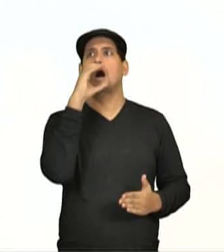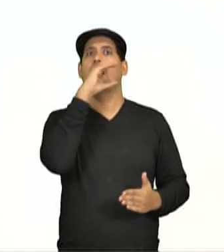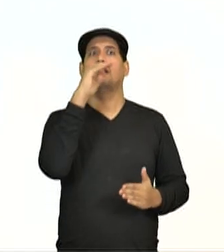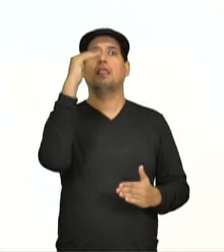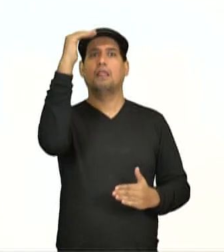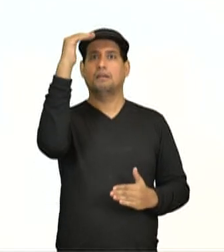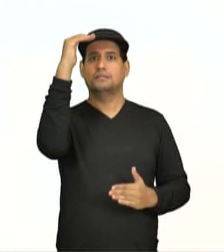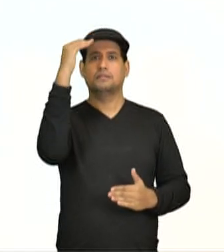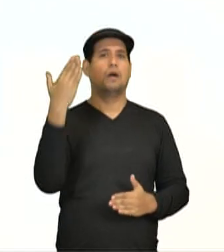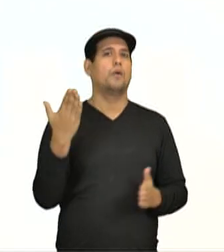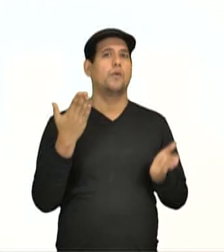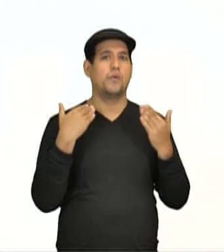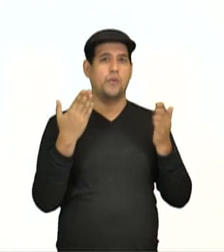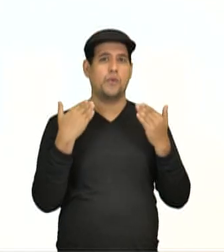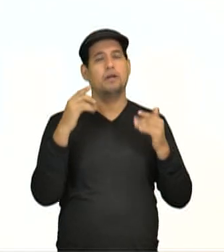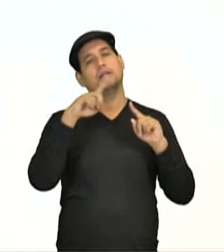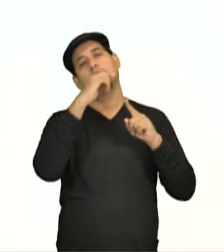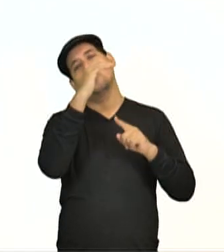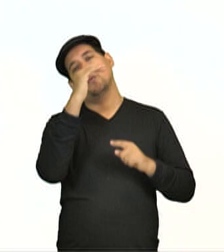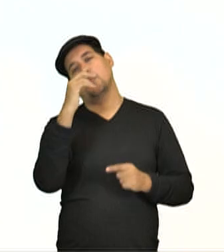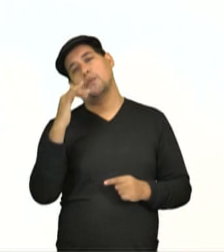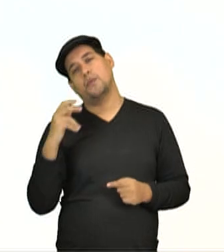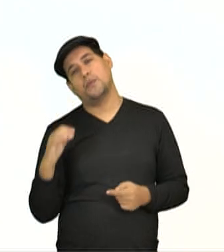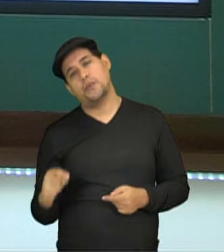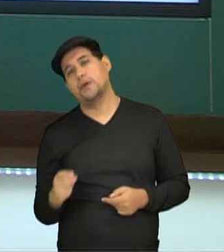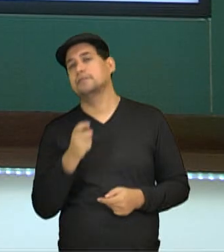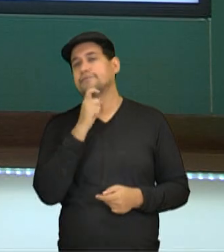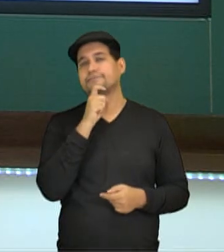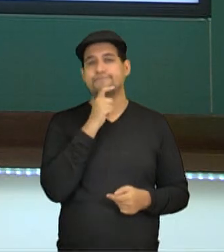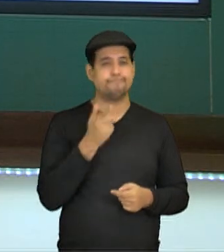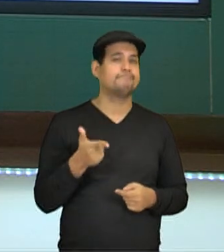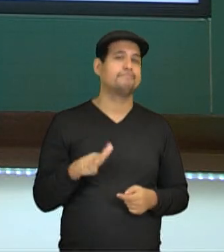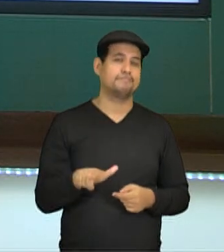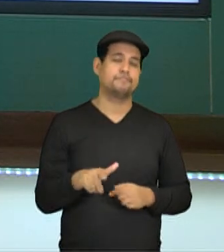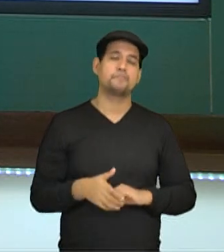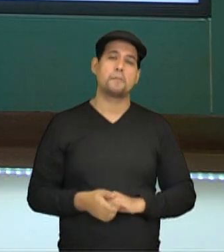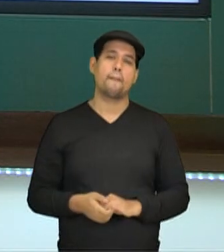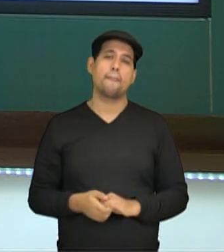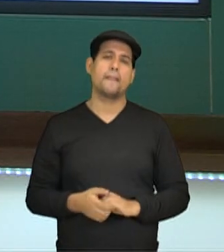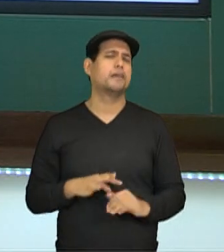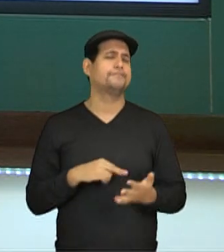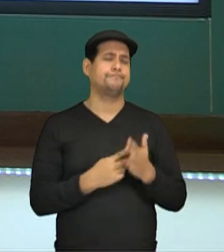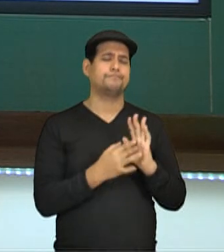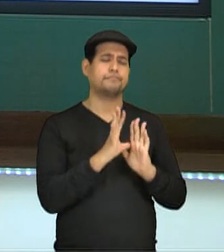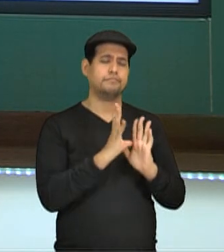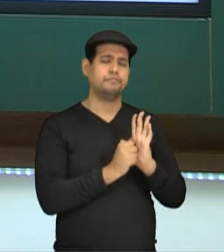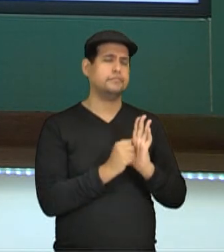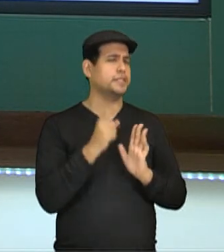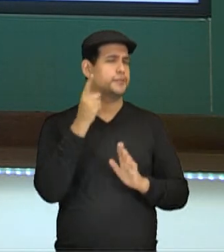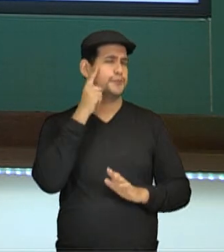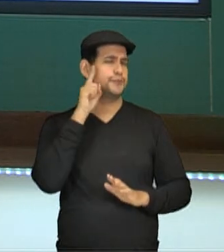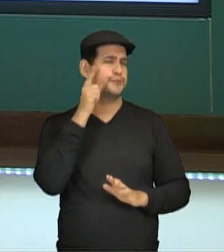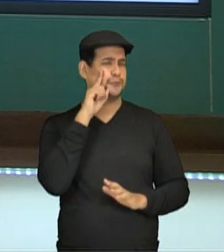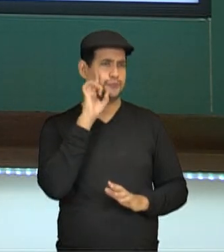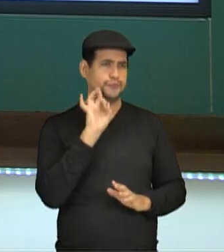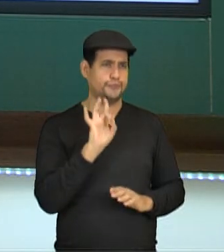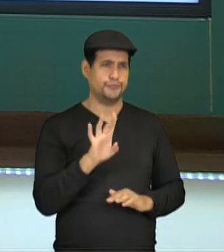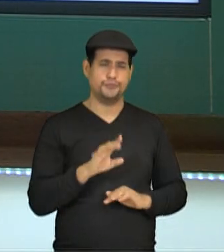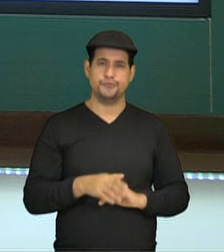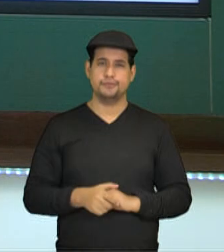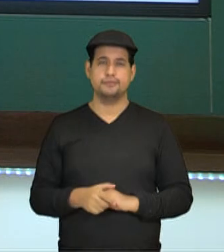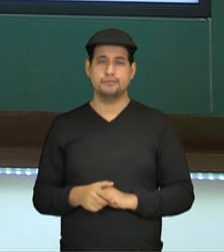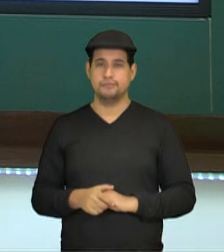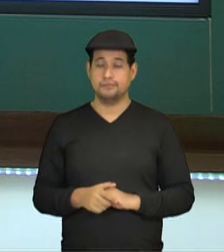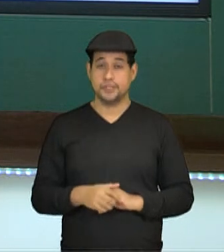chega numa temperatura alta dessa assim, e depois despenca de novo. Então, isso foi registrado em um dia específico. Tá